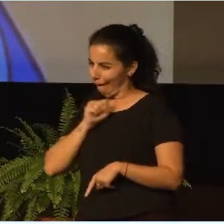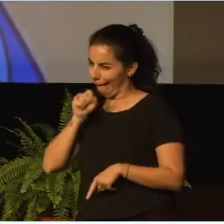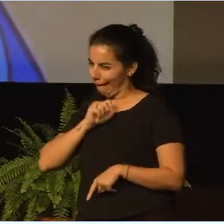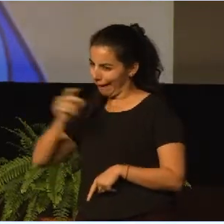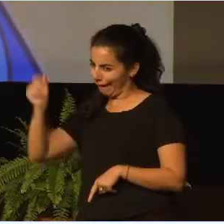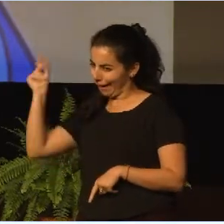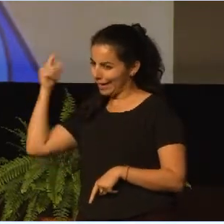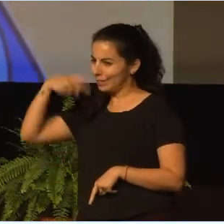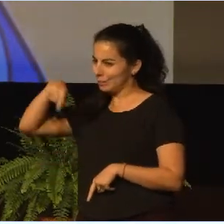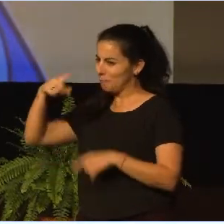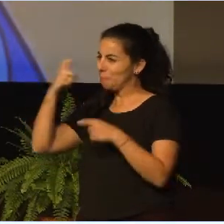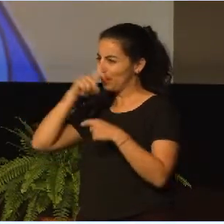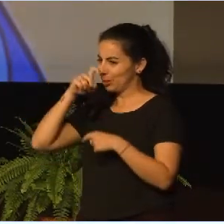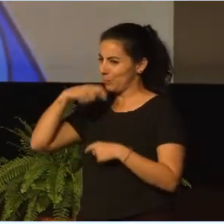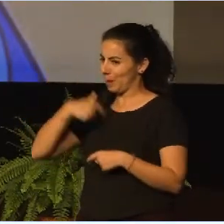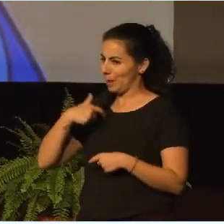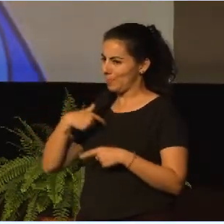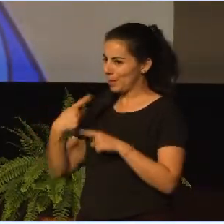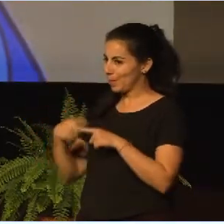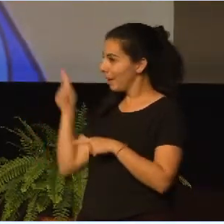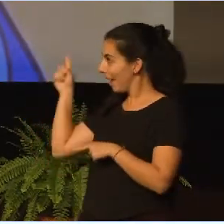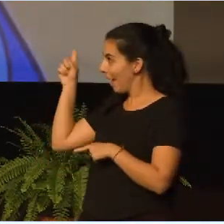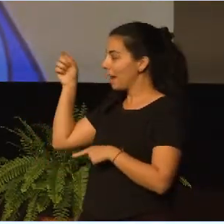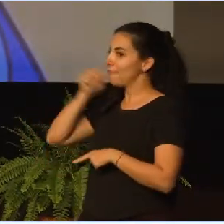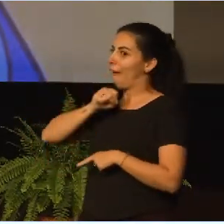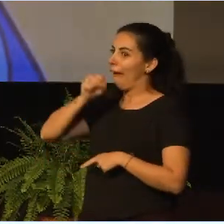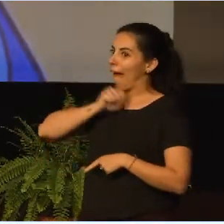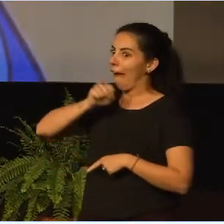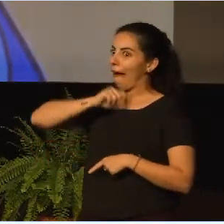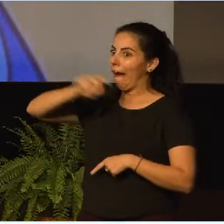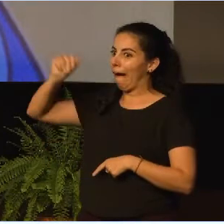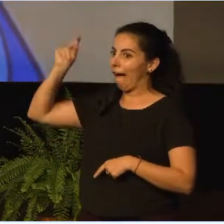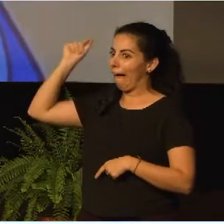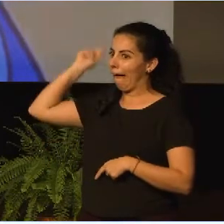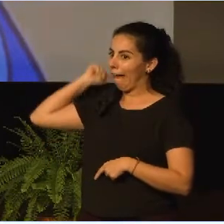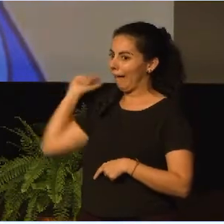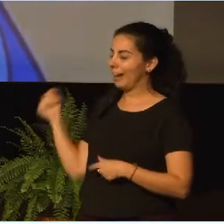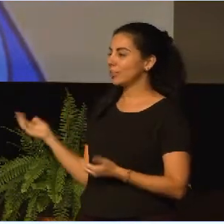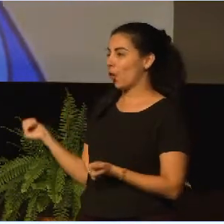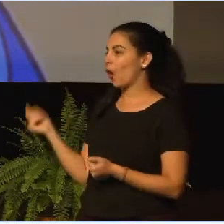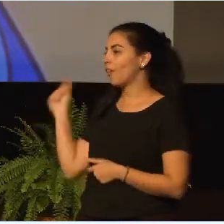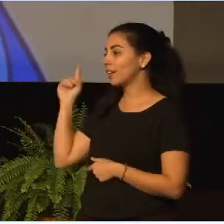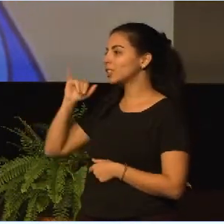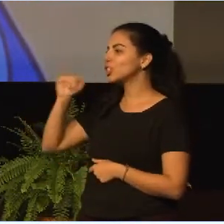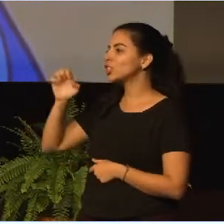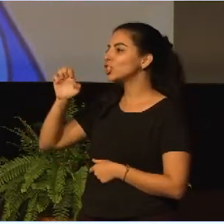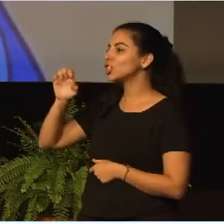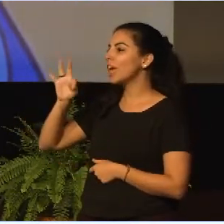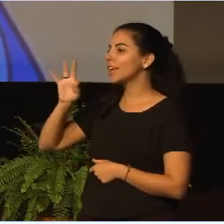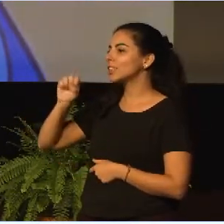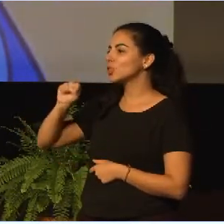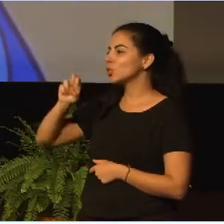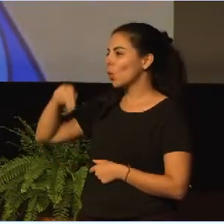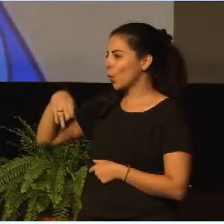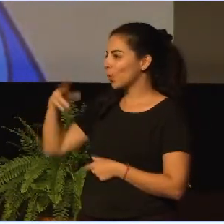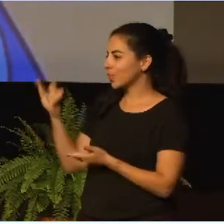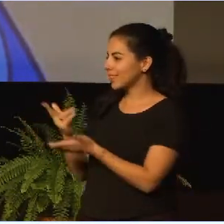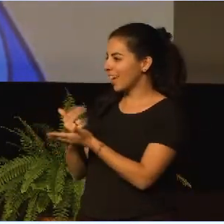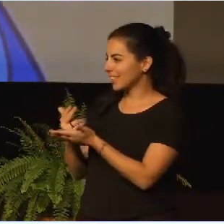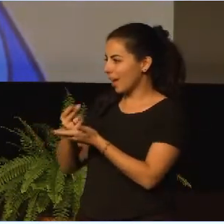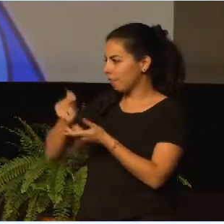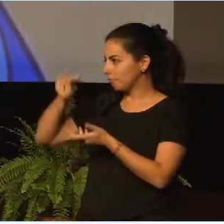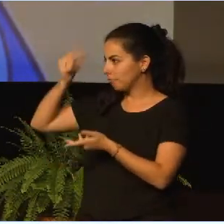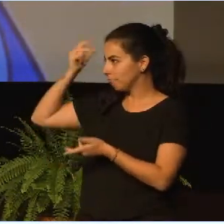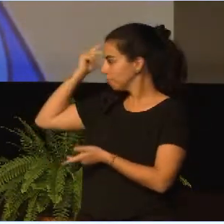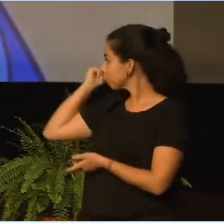alguém mentiu para mim. Quem conhece a Rose era o robozinho dos Jetsons. Já cantaram a bola aí já. E a gente deu carinhosamente o nome da